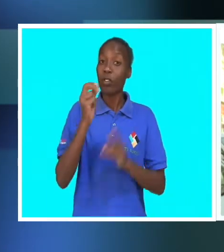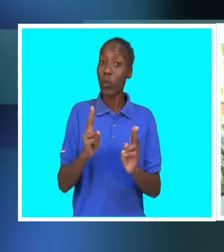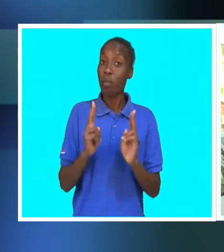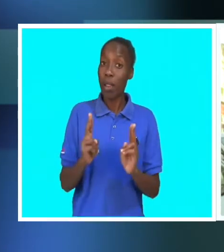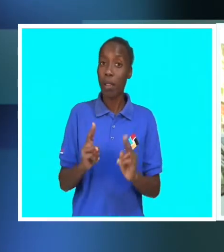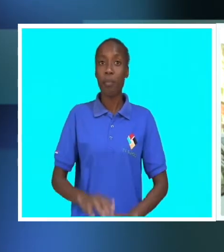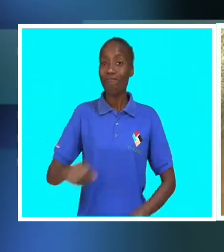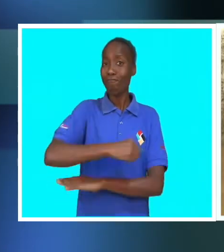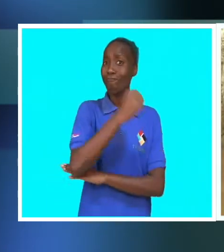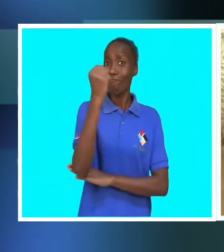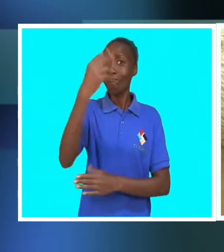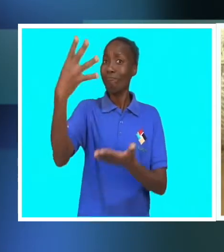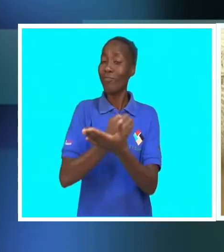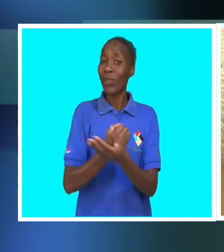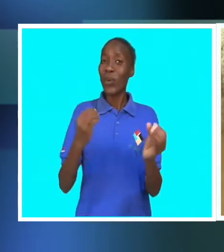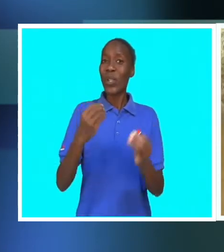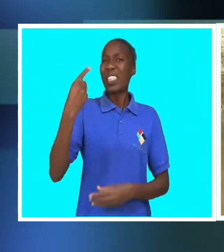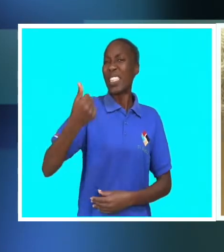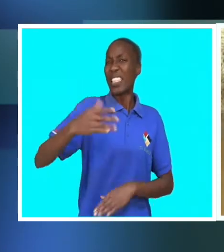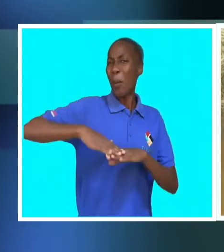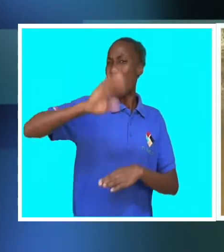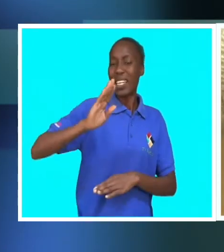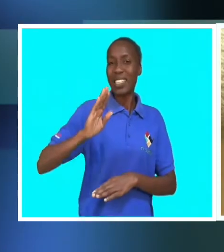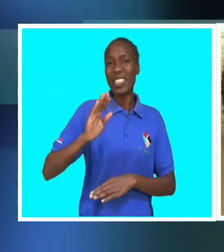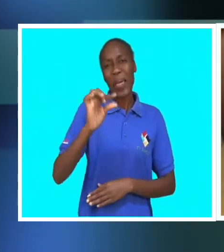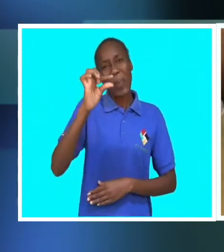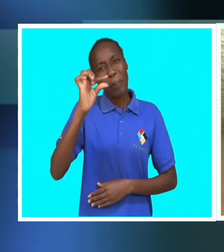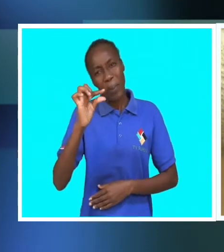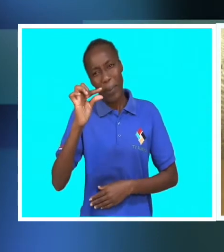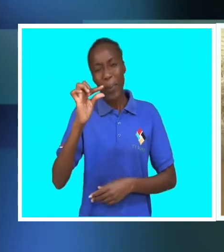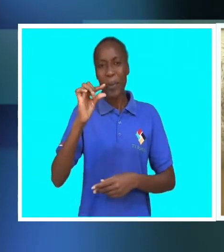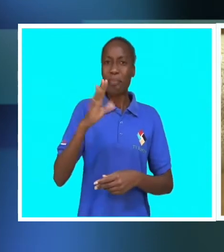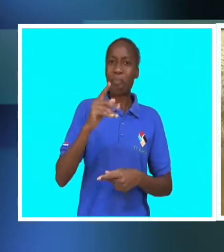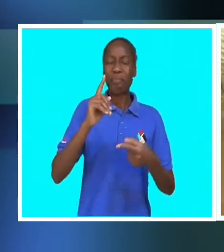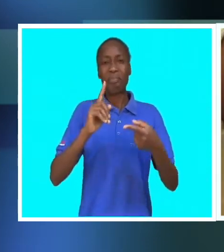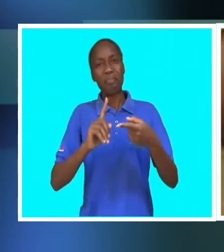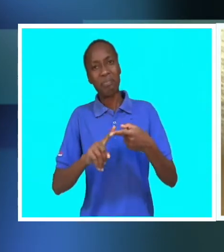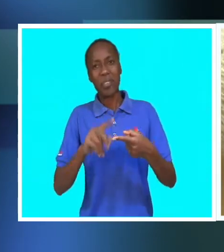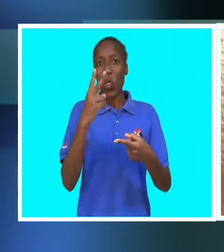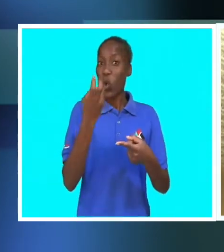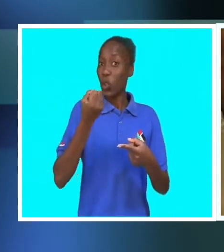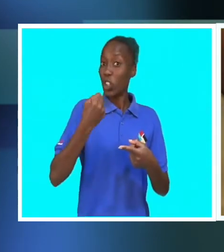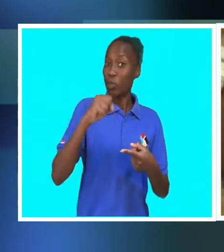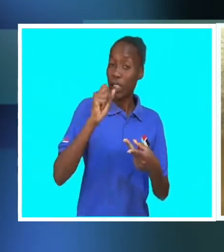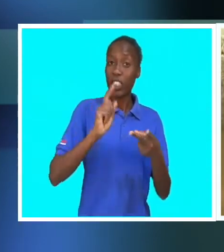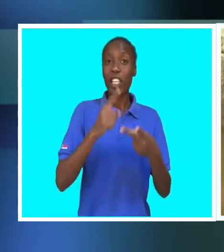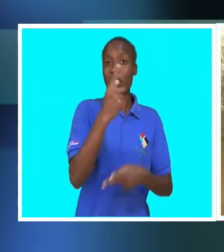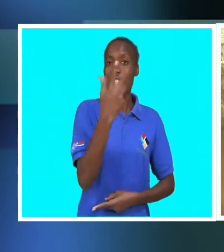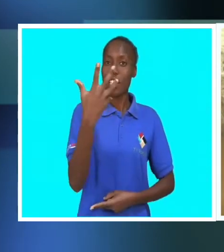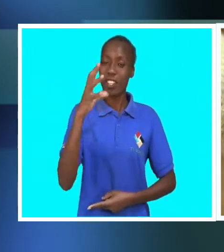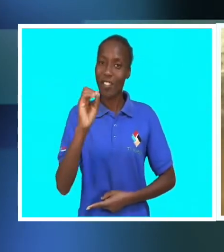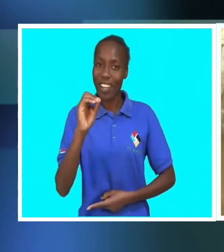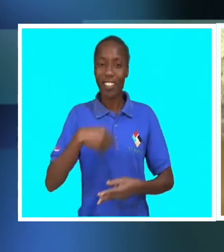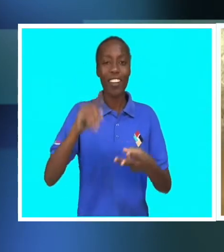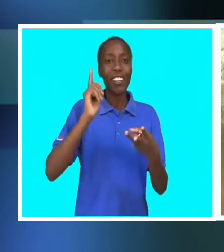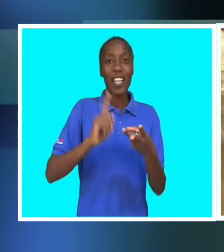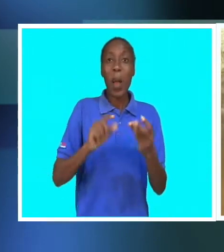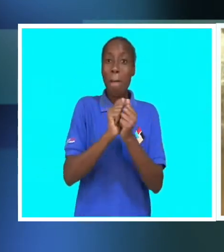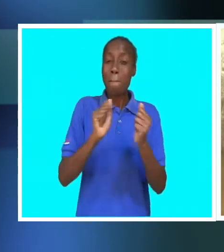São prêmios leves. Ainda não consegui ganhar muito dinheiro, um pouco, 2 mil e 150,